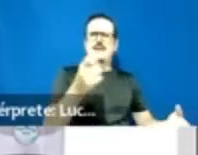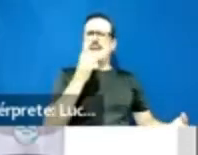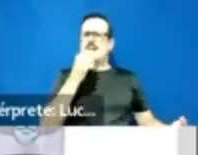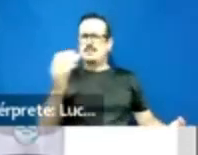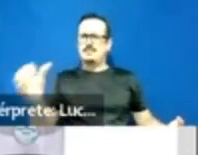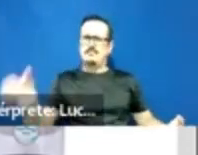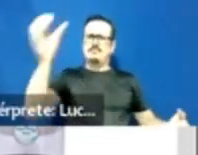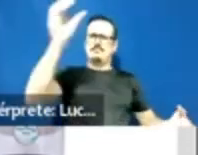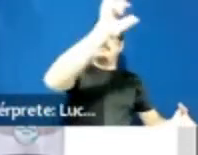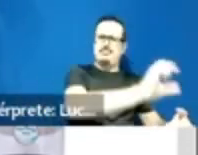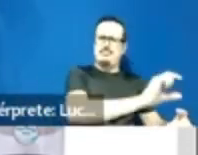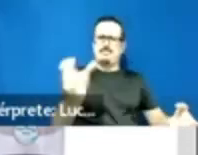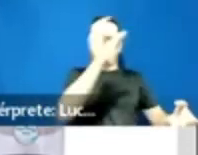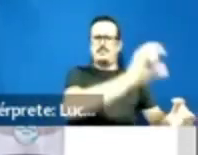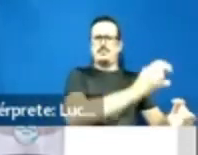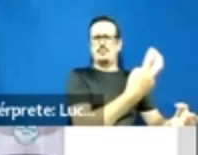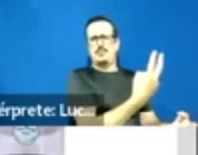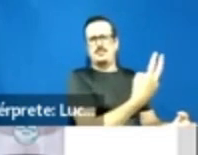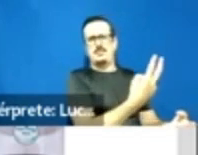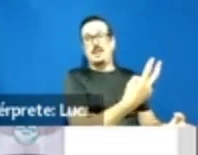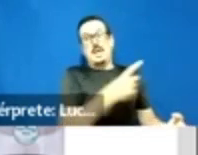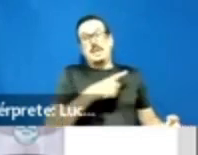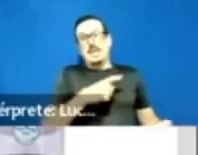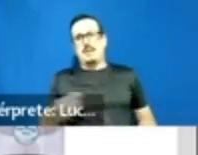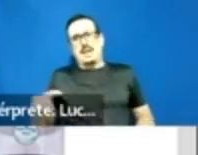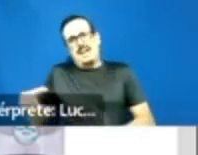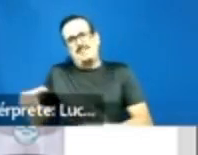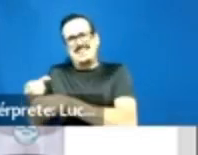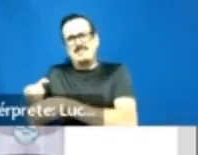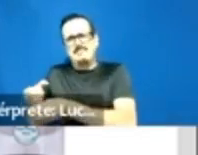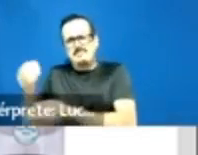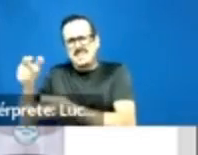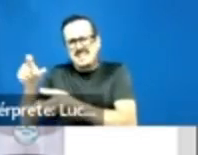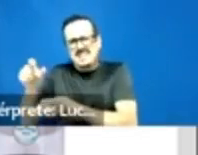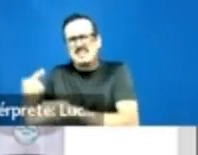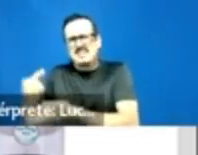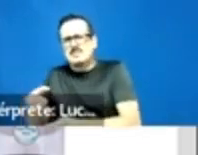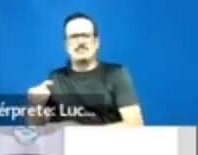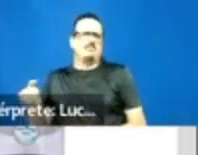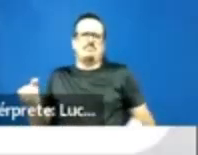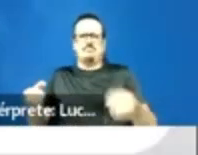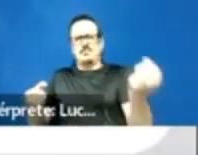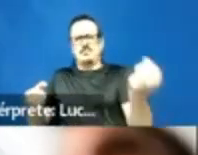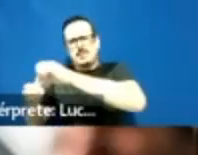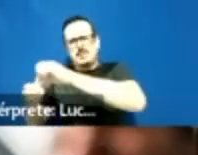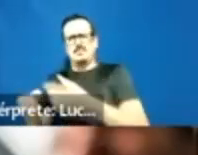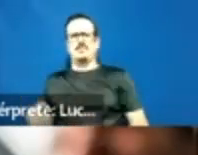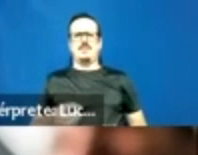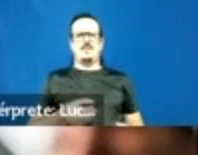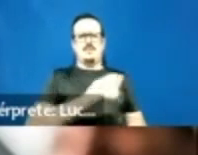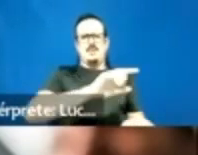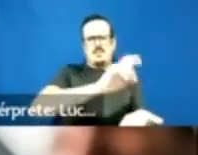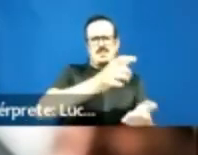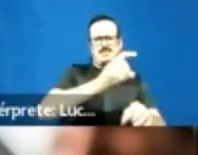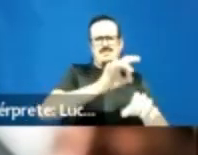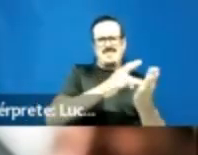temos ele em conjunto com os nossos purificadores, com os filtros. Podem ser colocados numa jarra. Praticidade